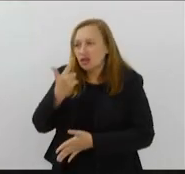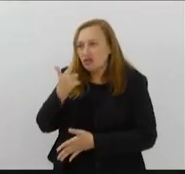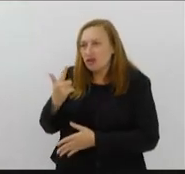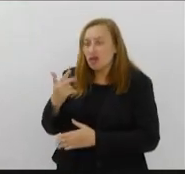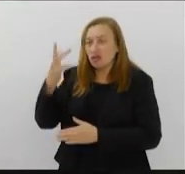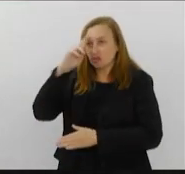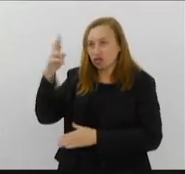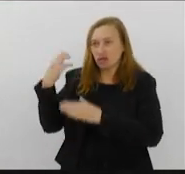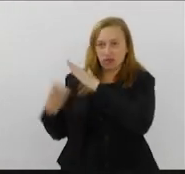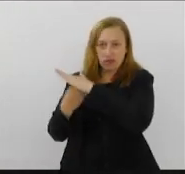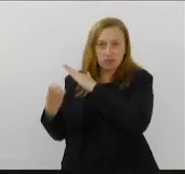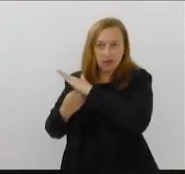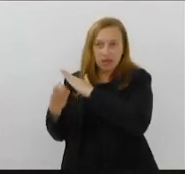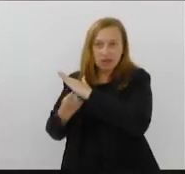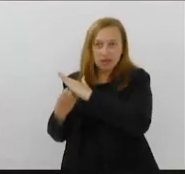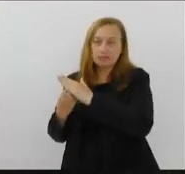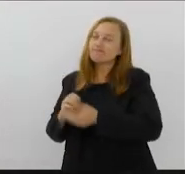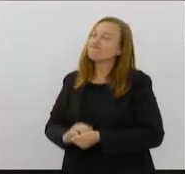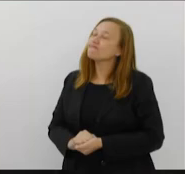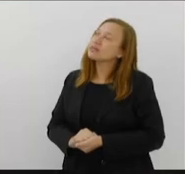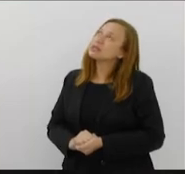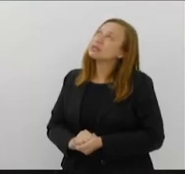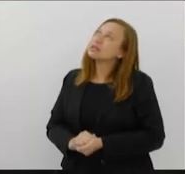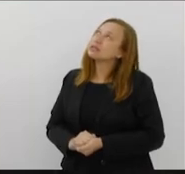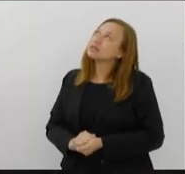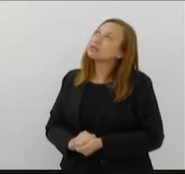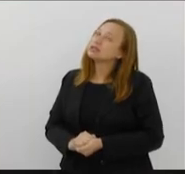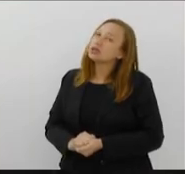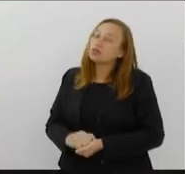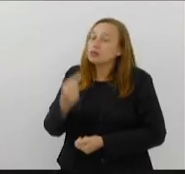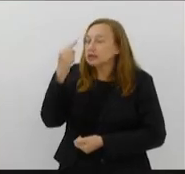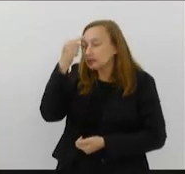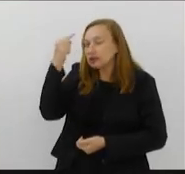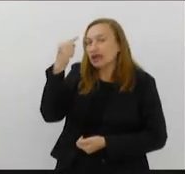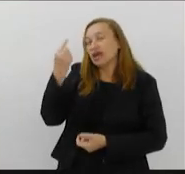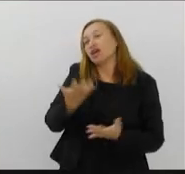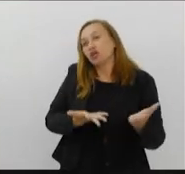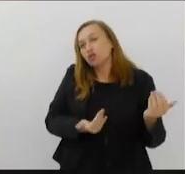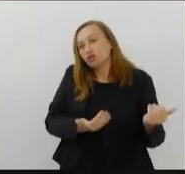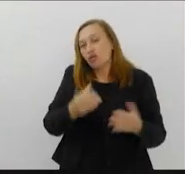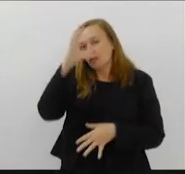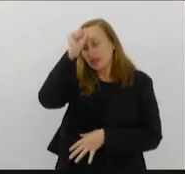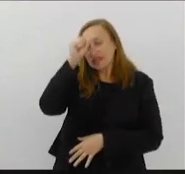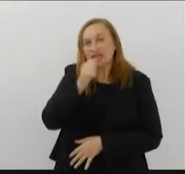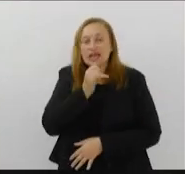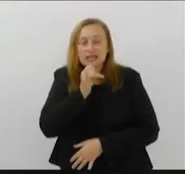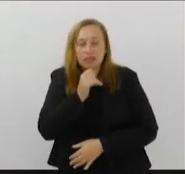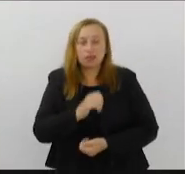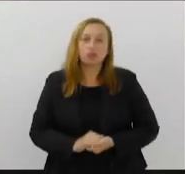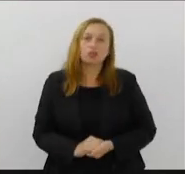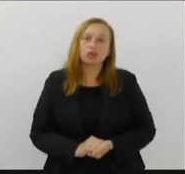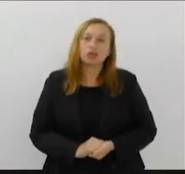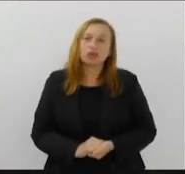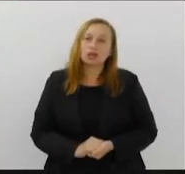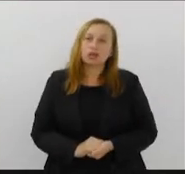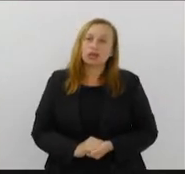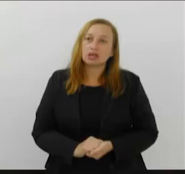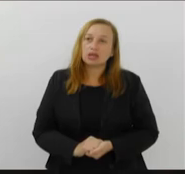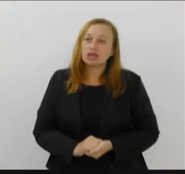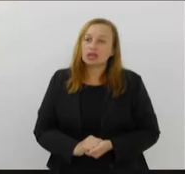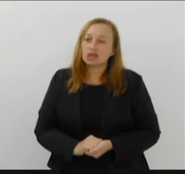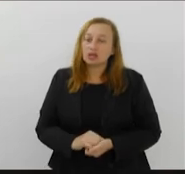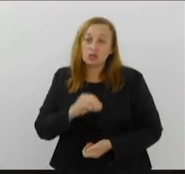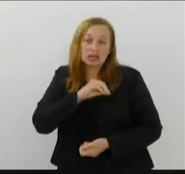empregador com uma ideia, né, de que o jovem aprendiz, por exemplo, é a mão de obra barata.